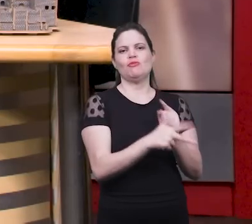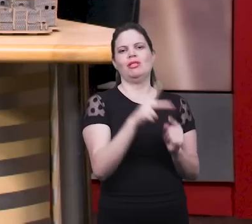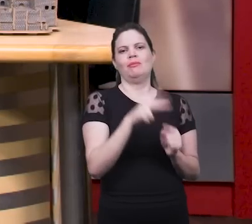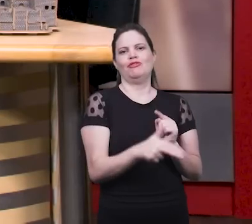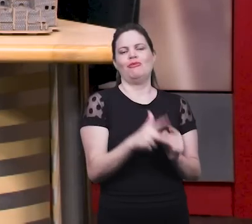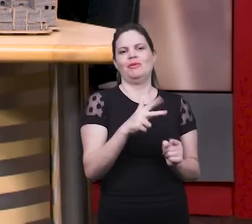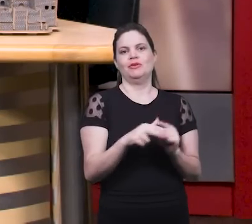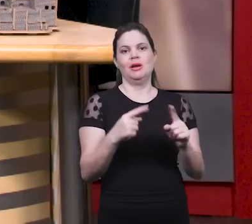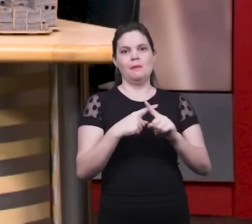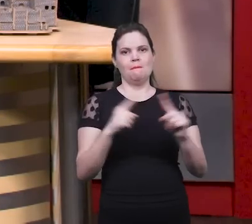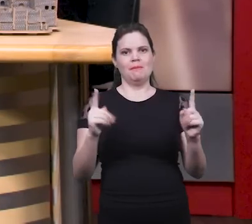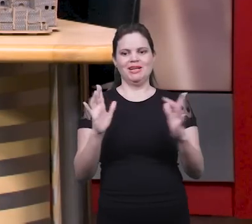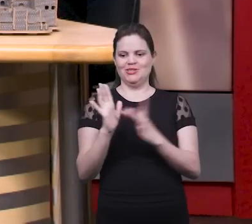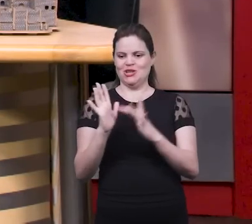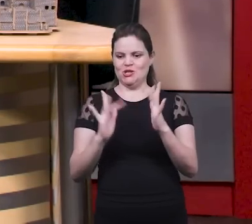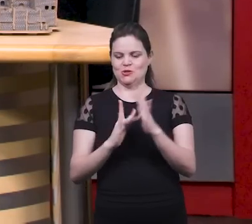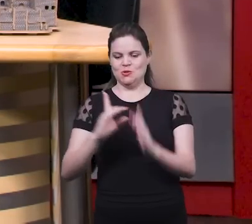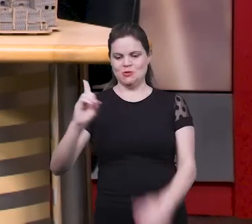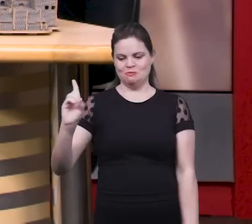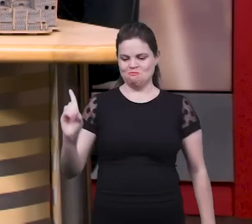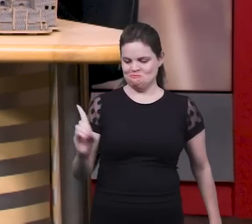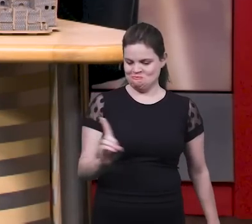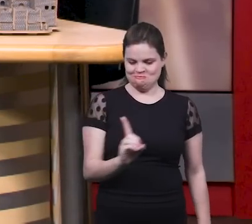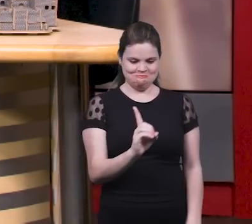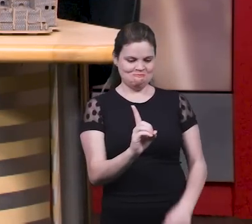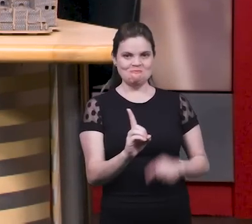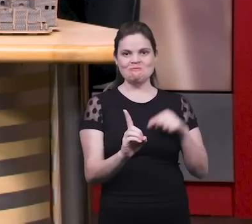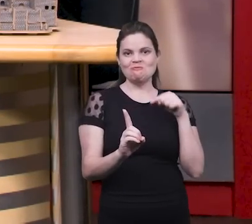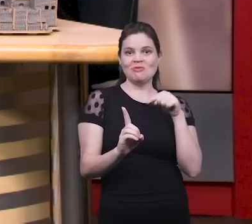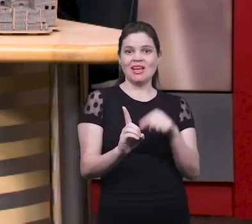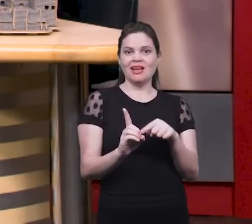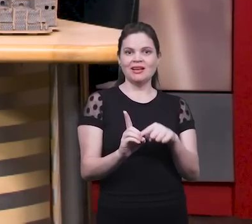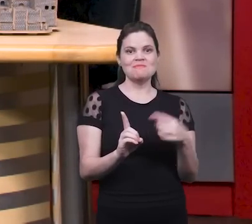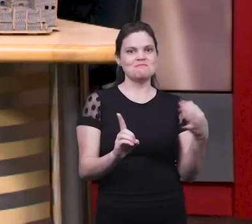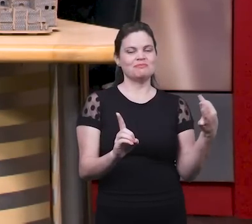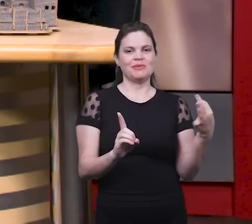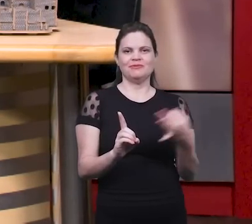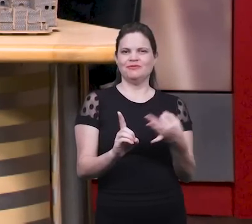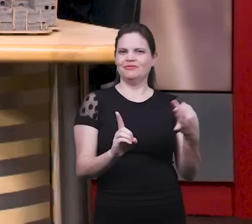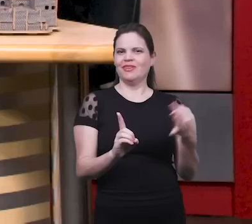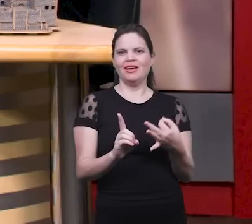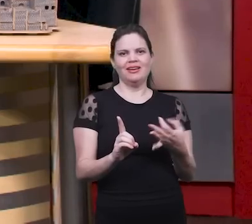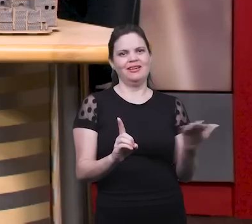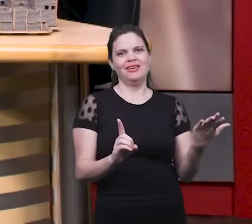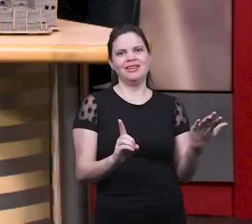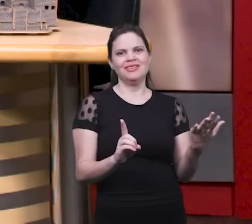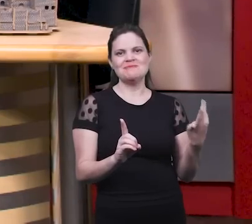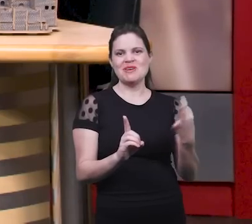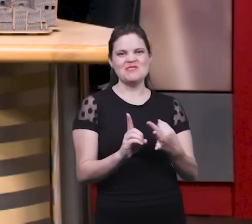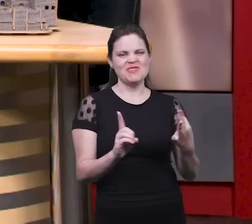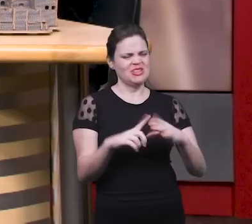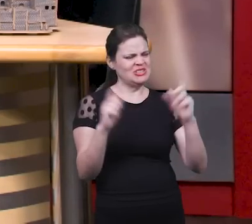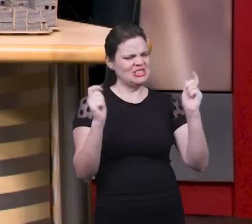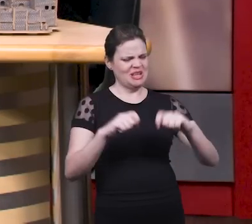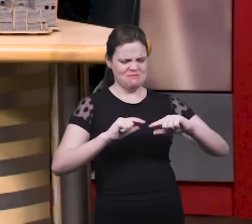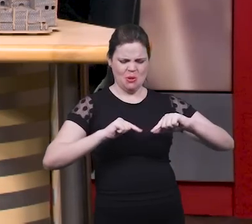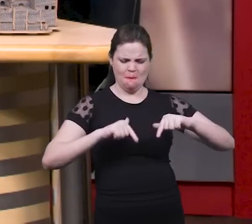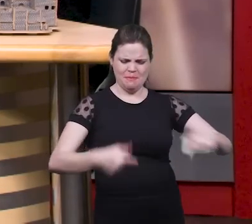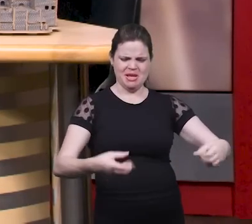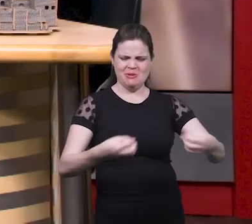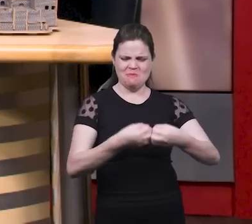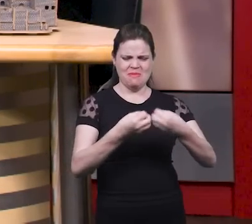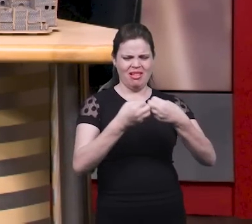a sombra fica para trás, é um mexer das águas, é uma coisinha pequena, se tem o Senhor que é uma